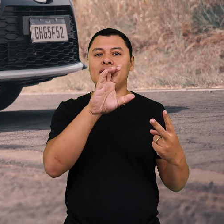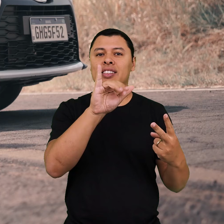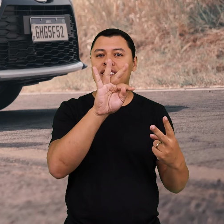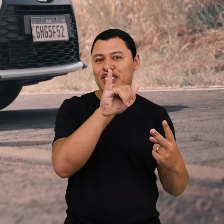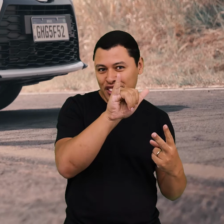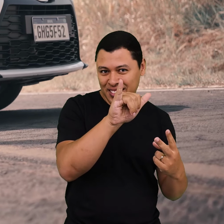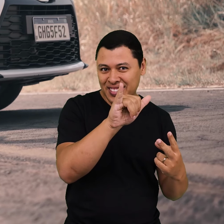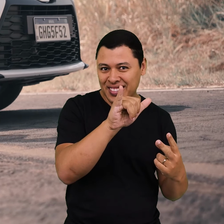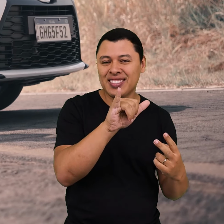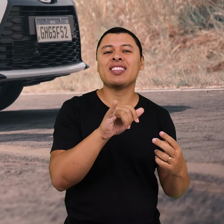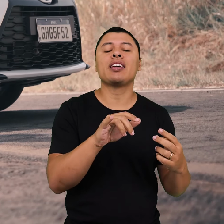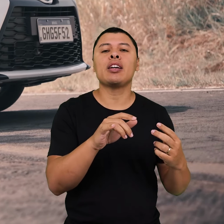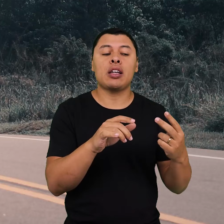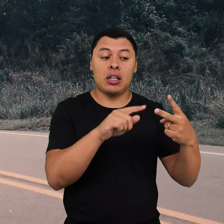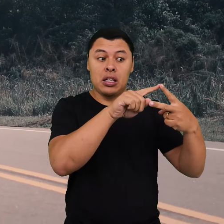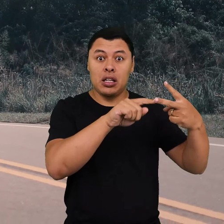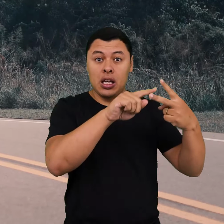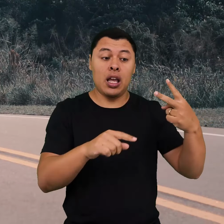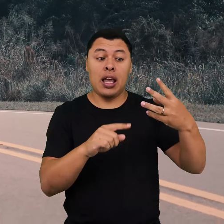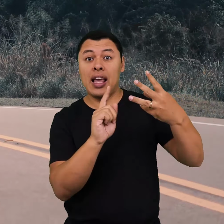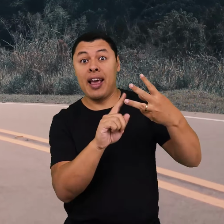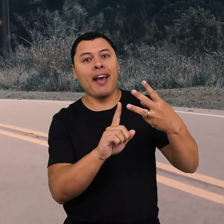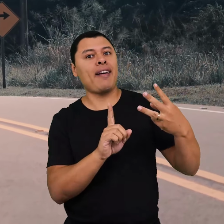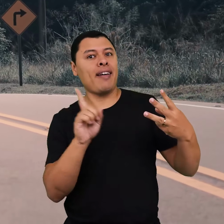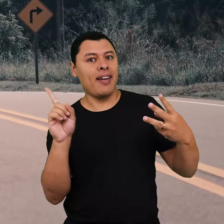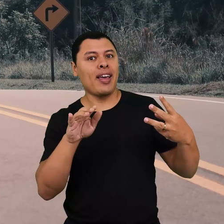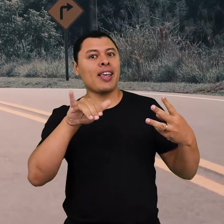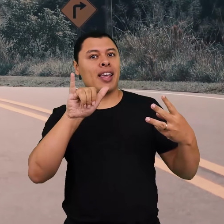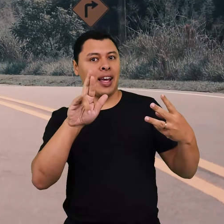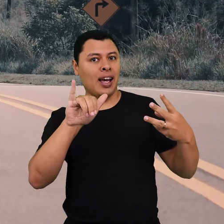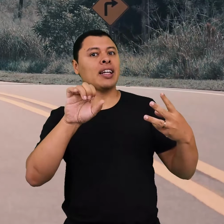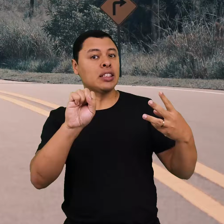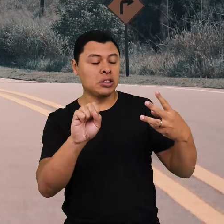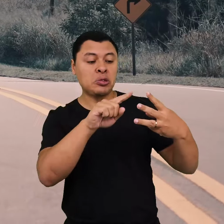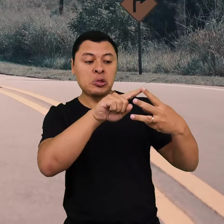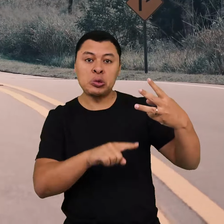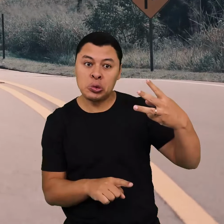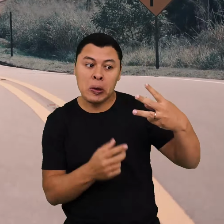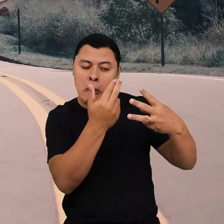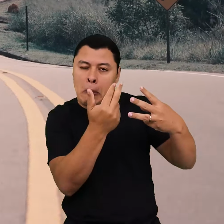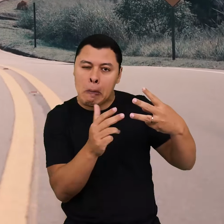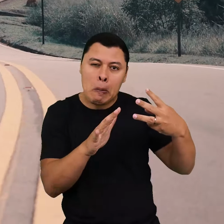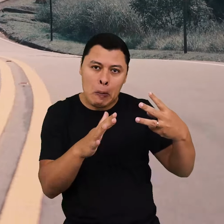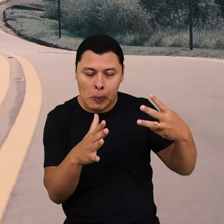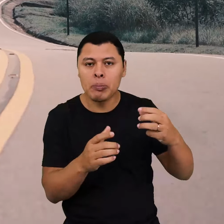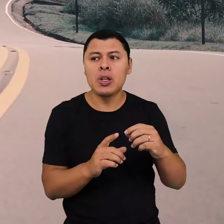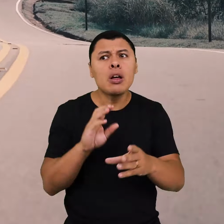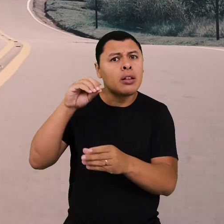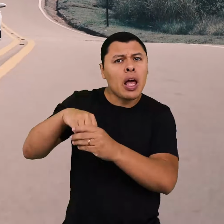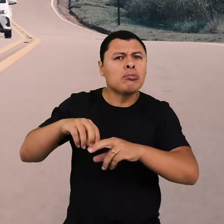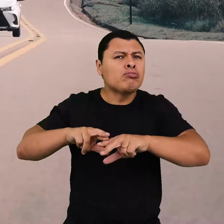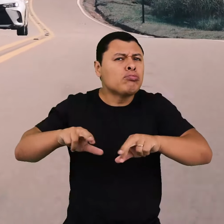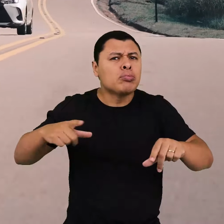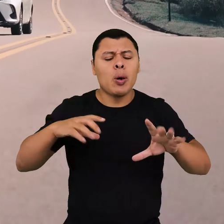sedã no City, né, nesse ano modelo. E a lista de equipamentos está bem caprichada. Tem 7 airbags, controle de velocidade de cruzeiro, até sistema de